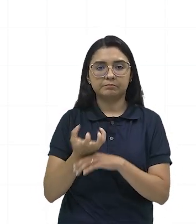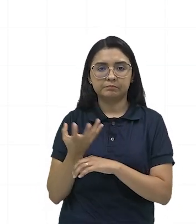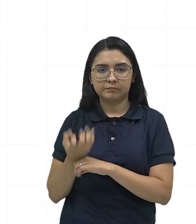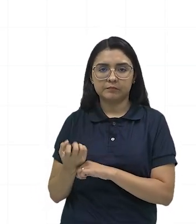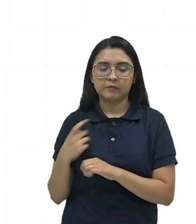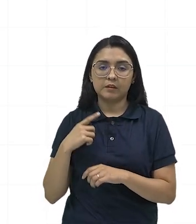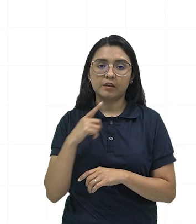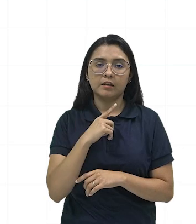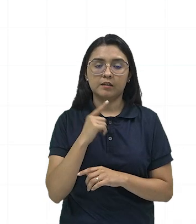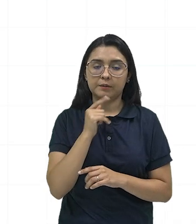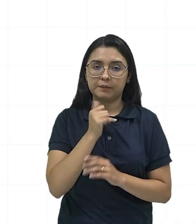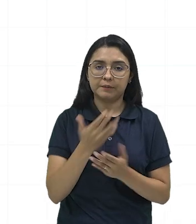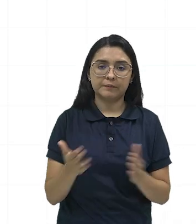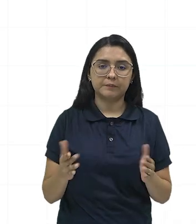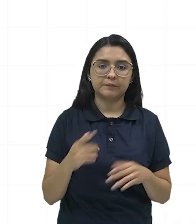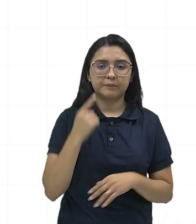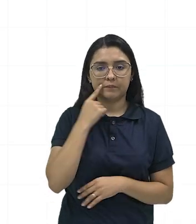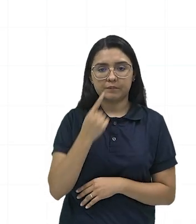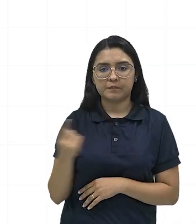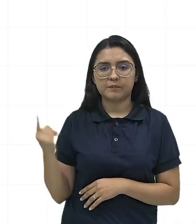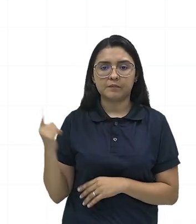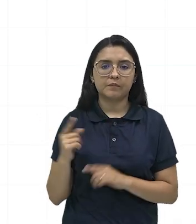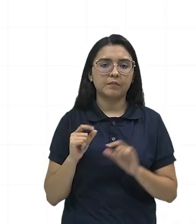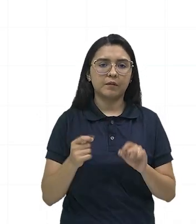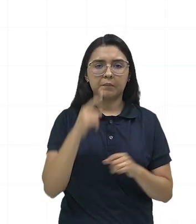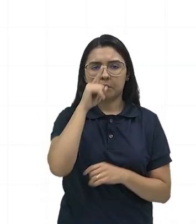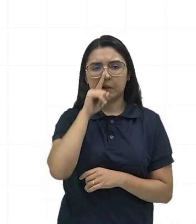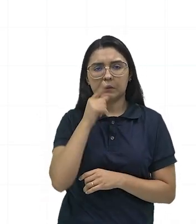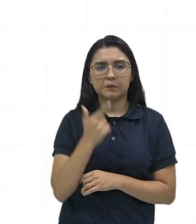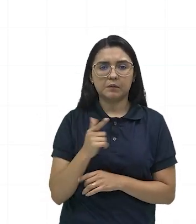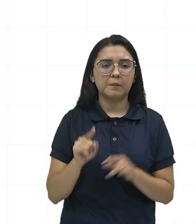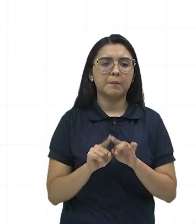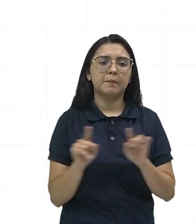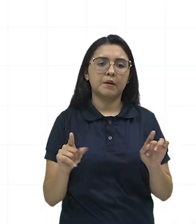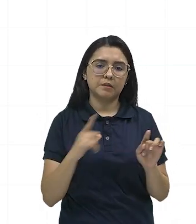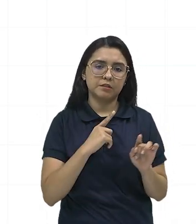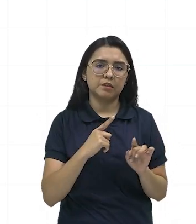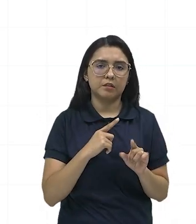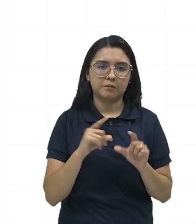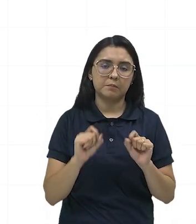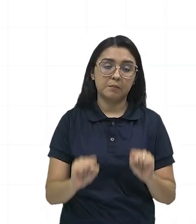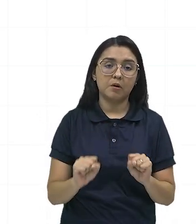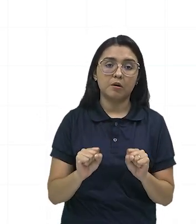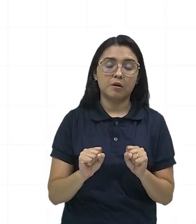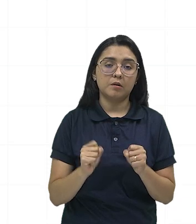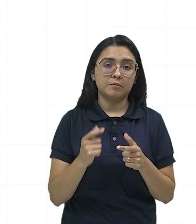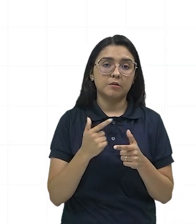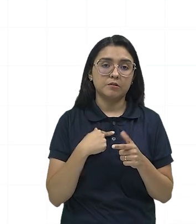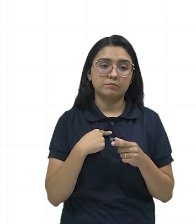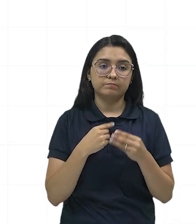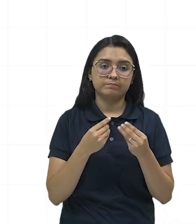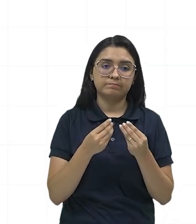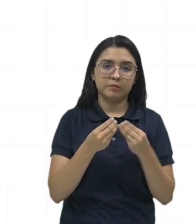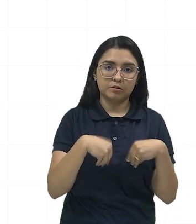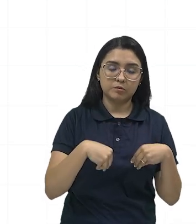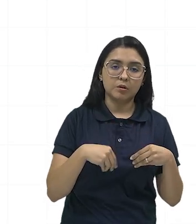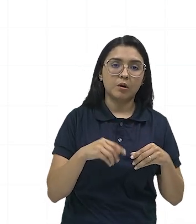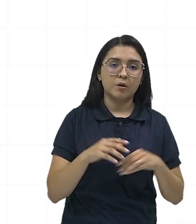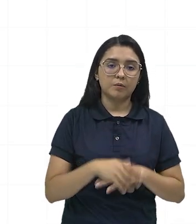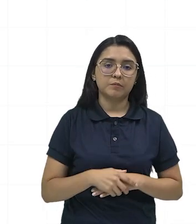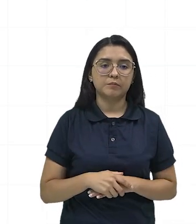água. Essa daí ela é inofensiva, mas a gente tem aqueles que causam, né, podem causar doenças. No caso aí